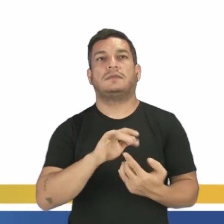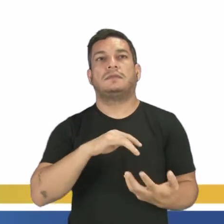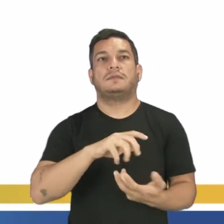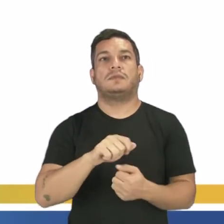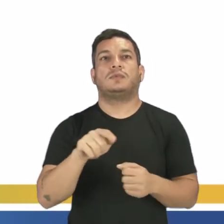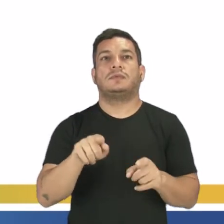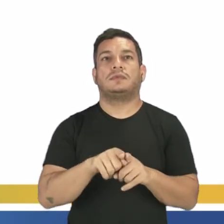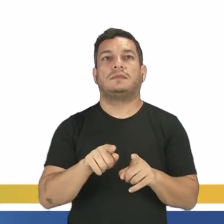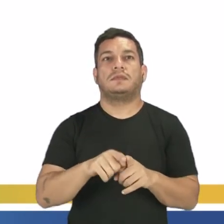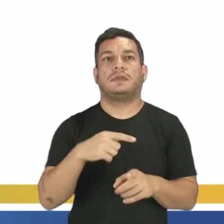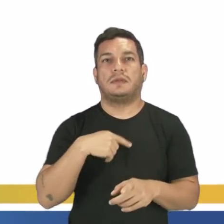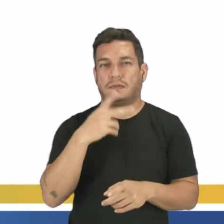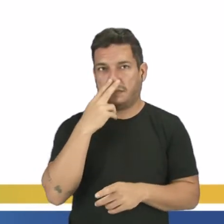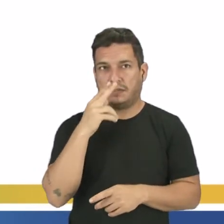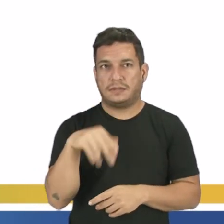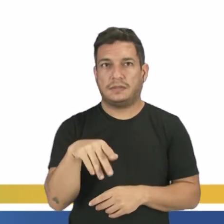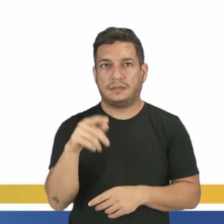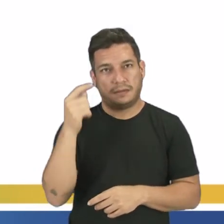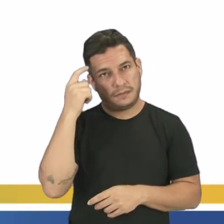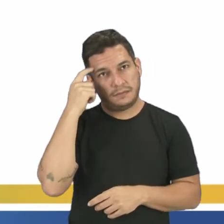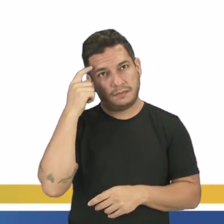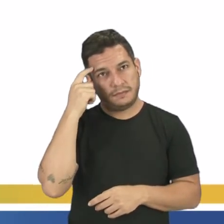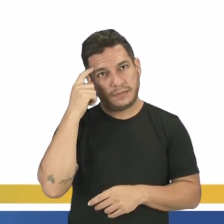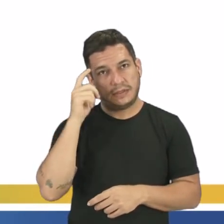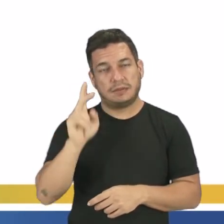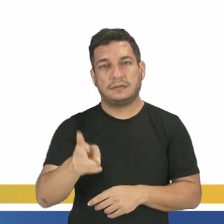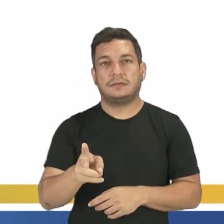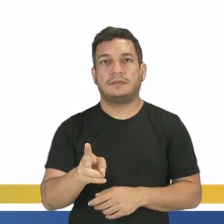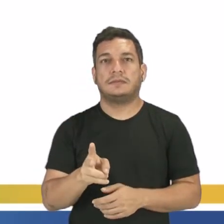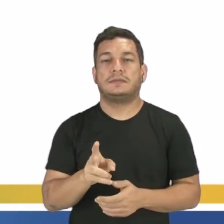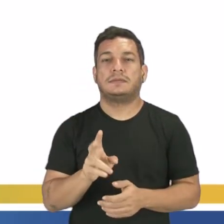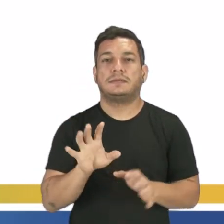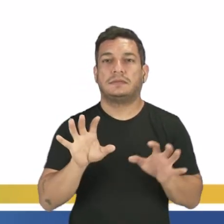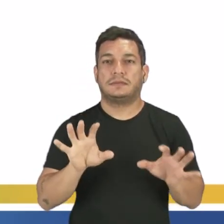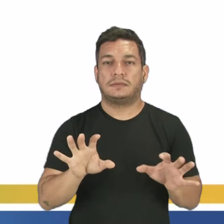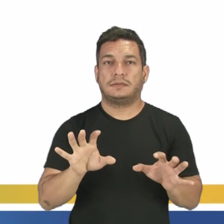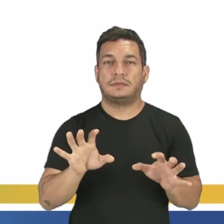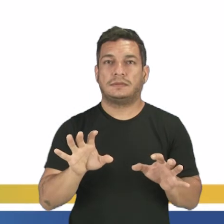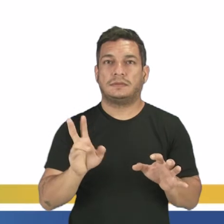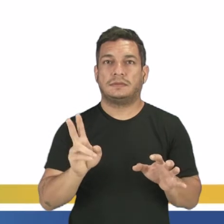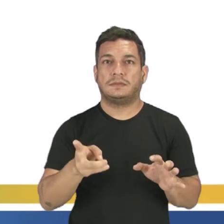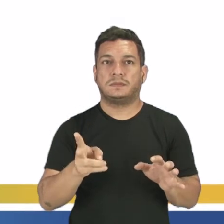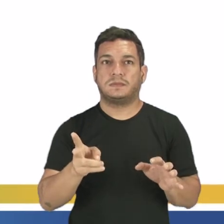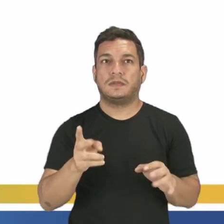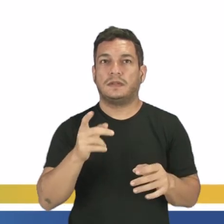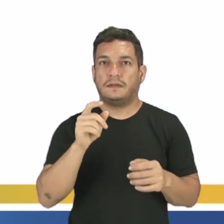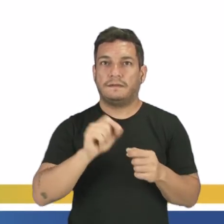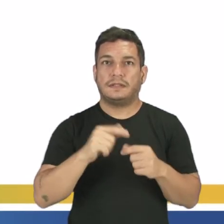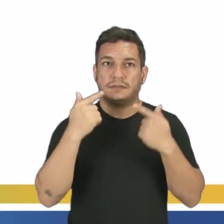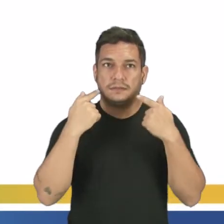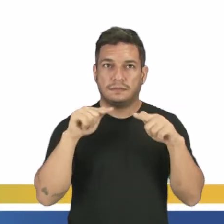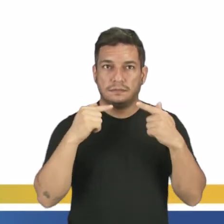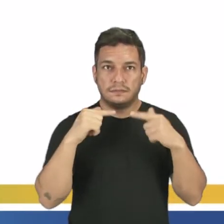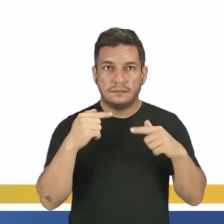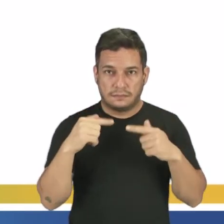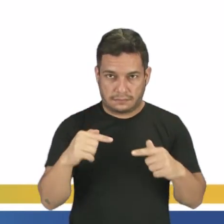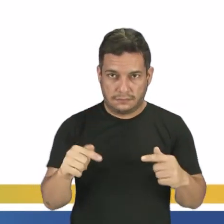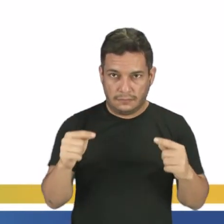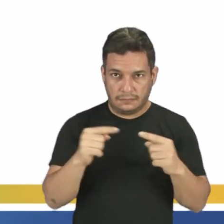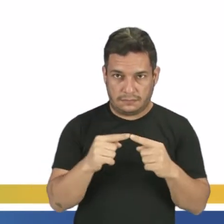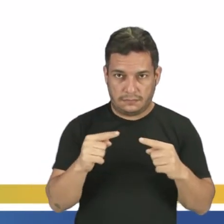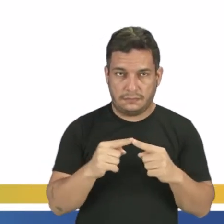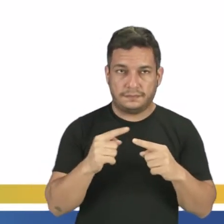mundo tal qual ele é e para que ele assim permaneça.